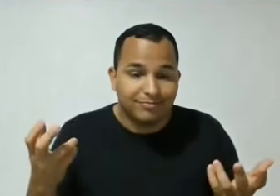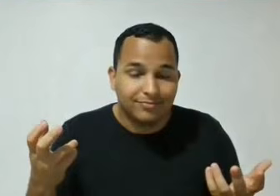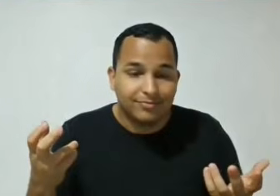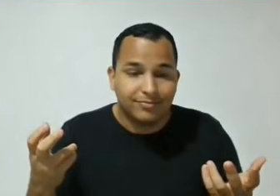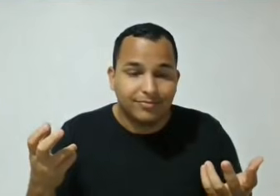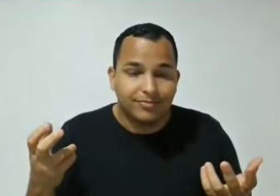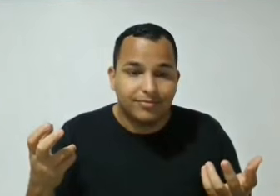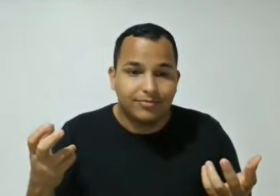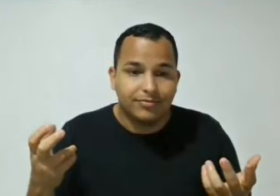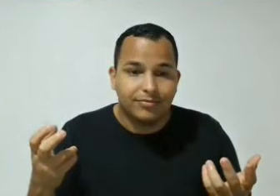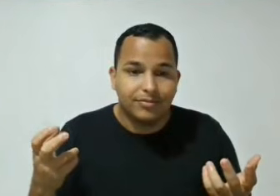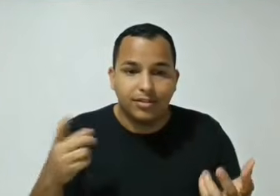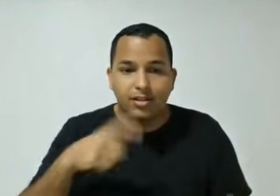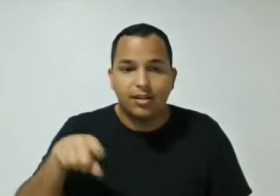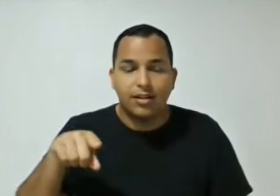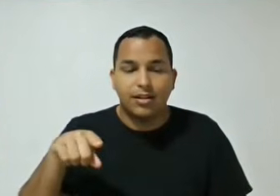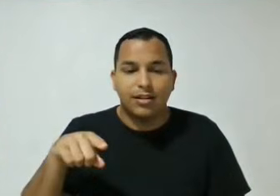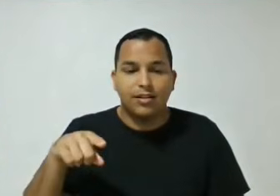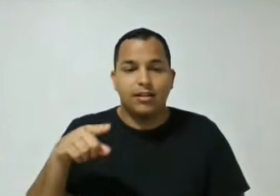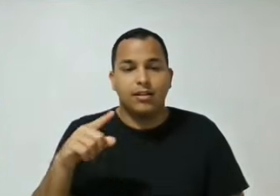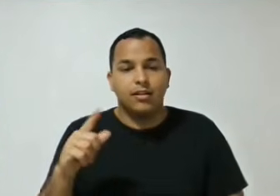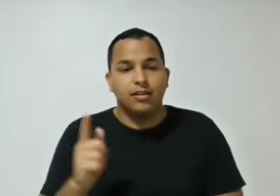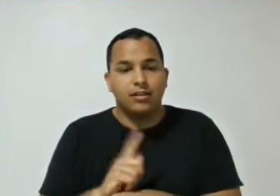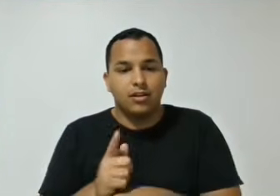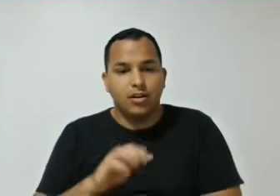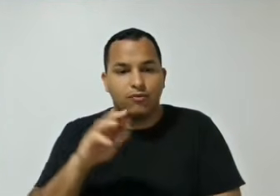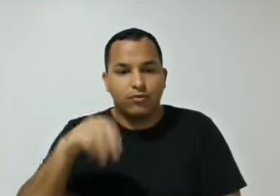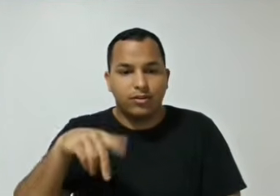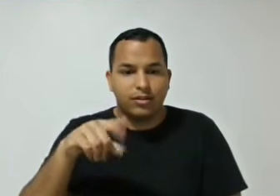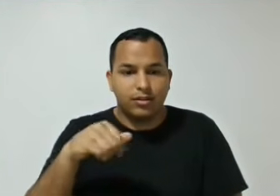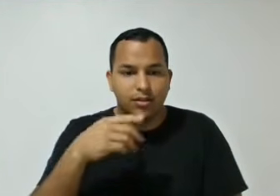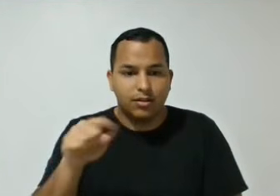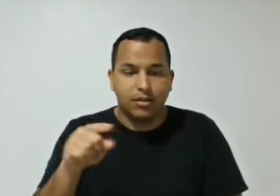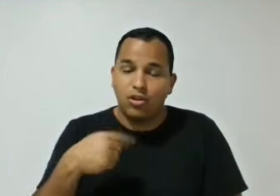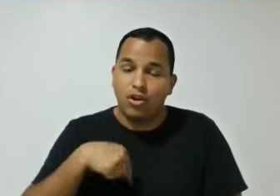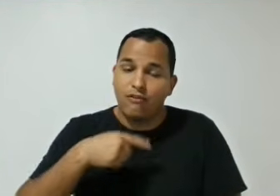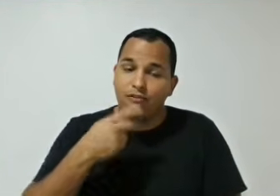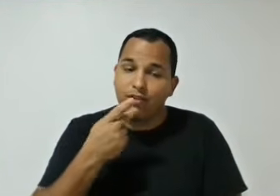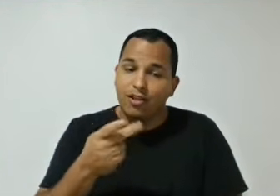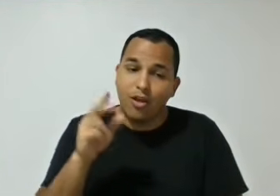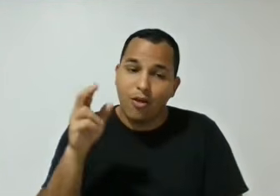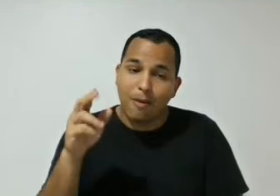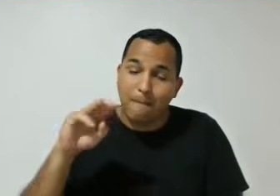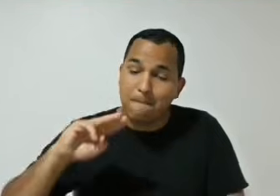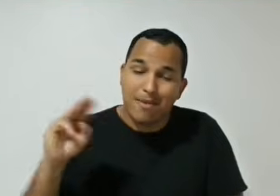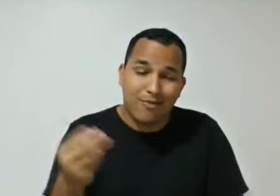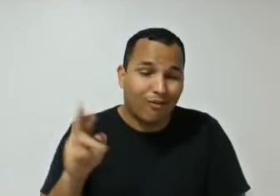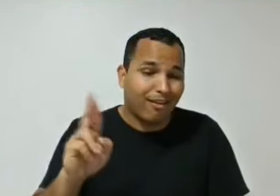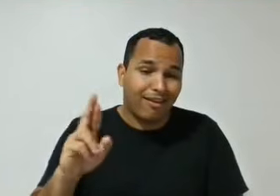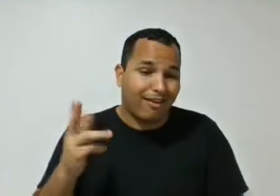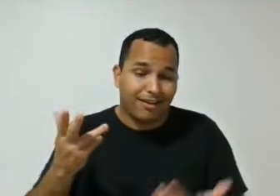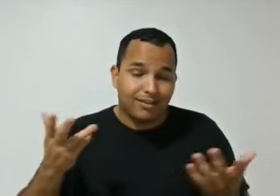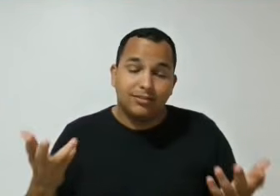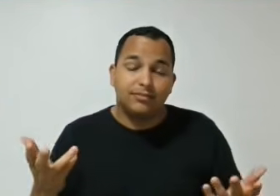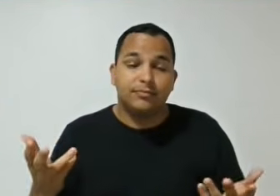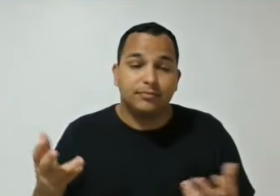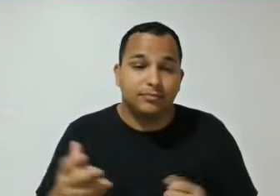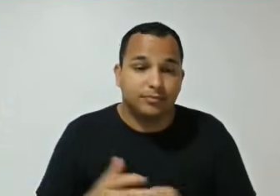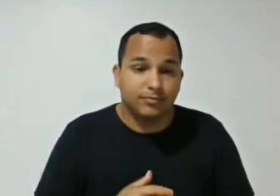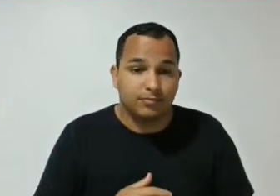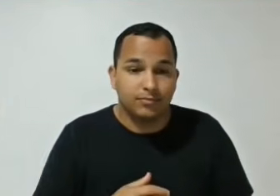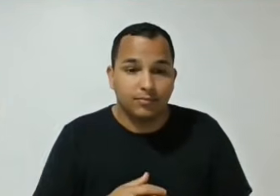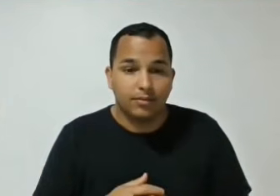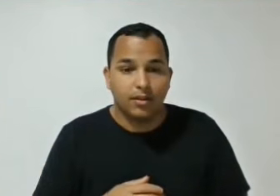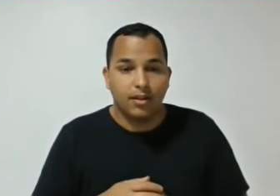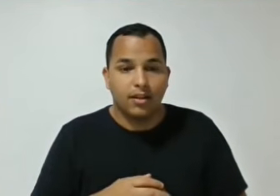terceiros a gestão que é da própria fundação. Nós estamos falando de milhões de reais que estão sendo repassados para execuções para terceiros, e não para a própria